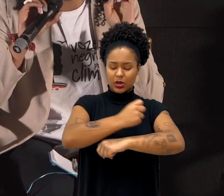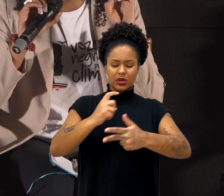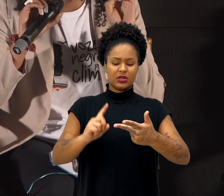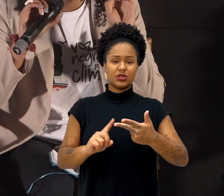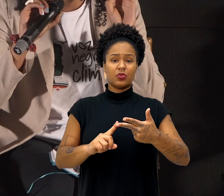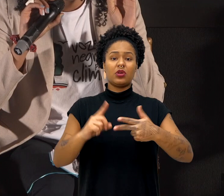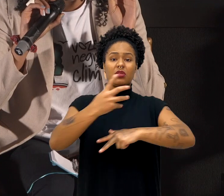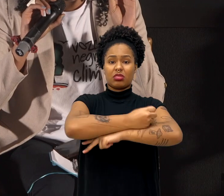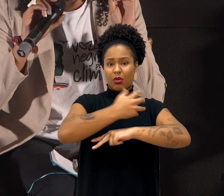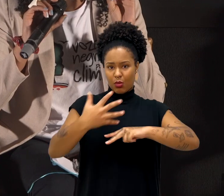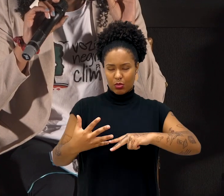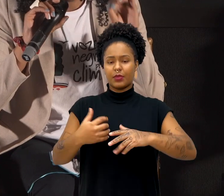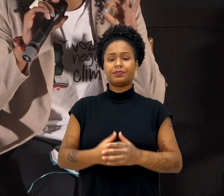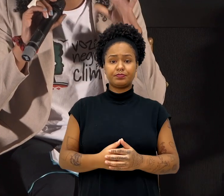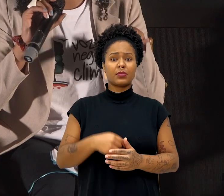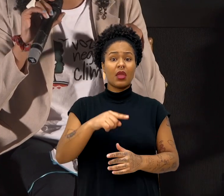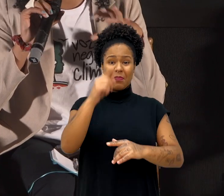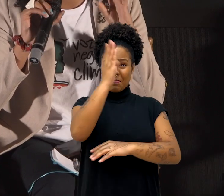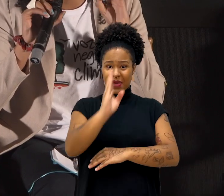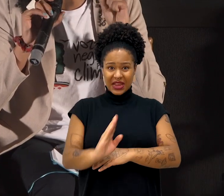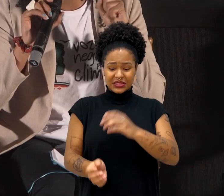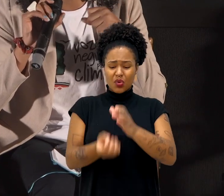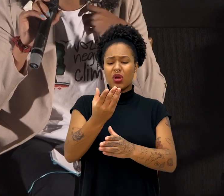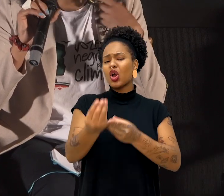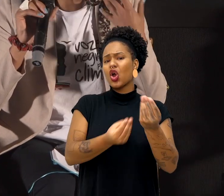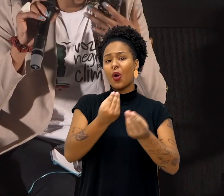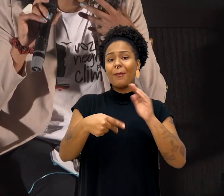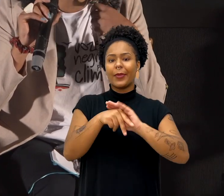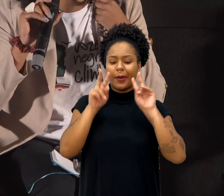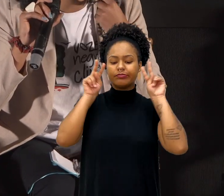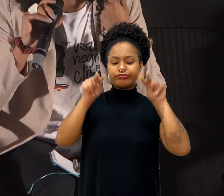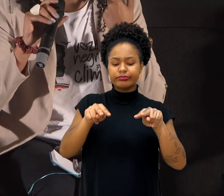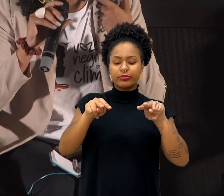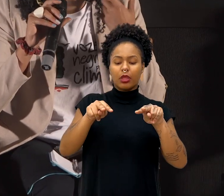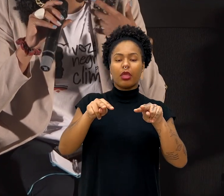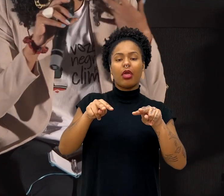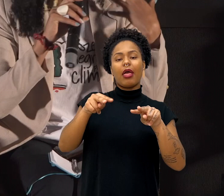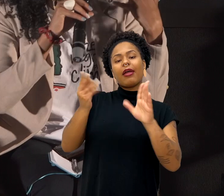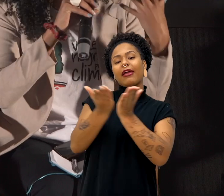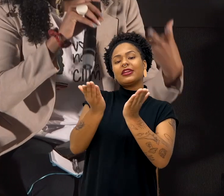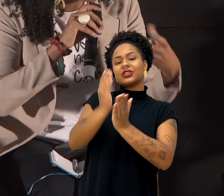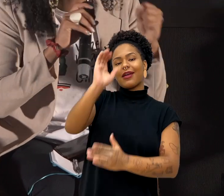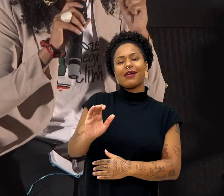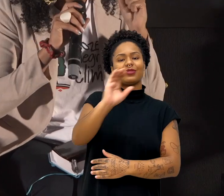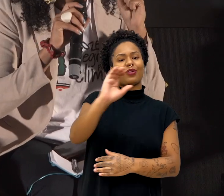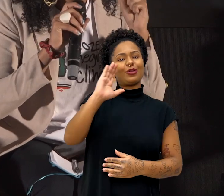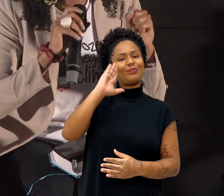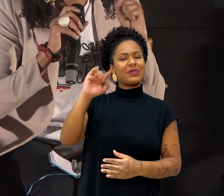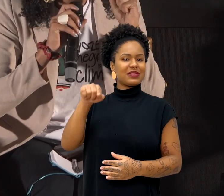ambientalismo colonial. O nosso Brasil, ele é um Brasil que foi muito construído dentro desse